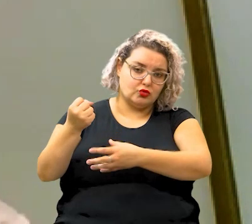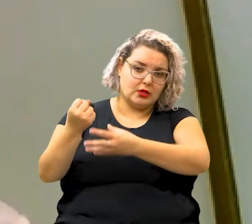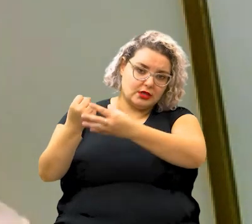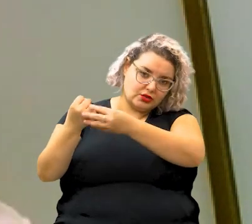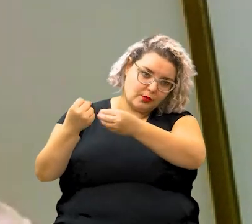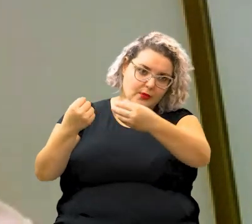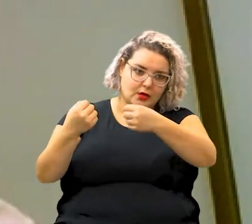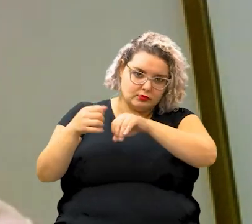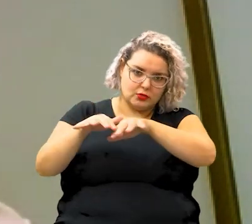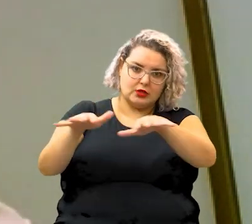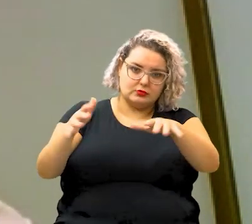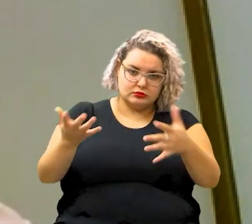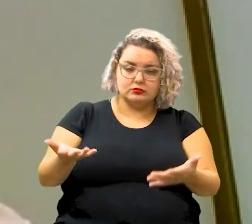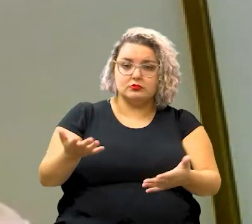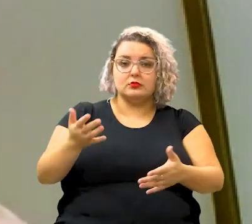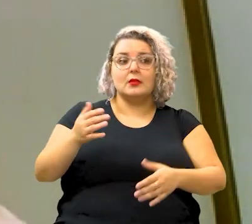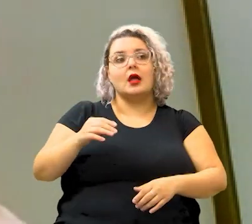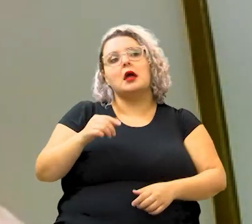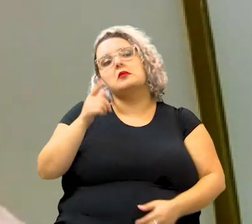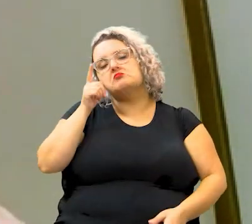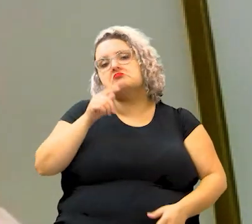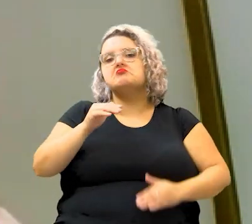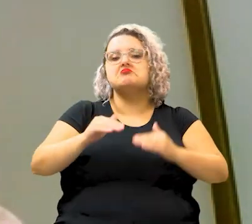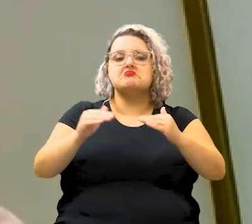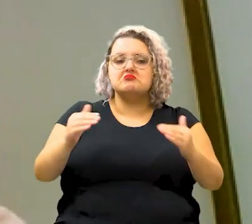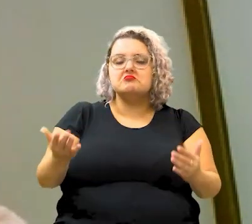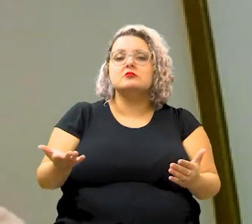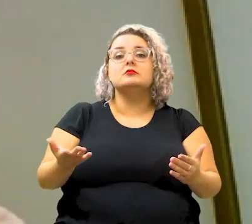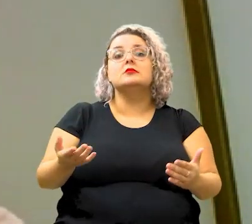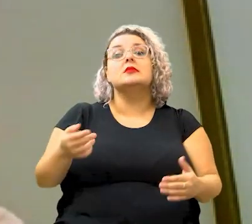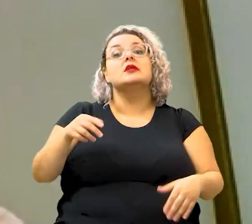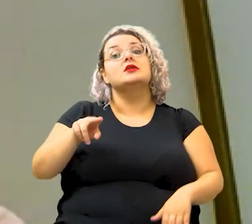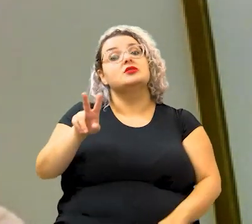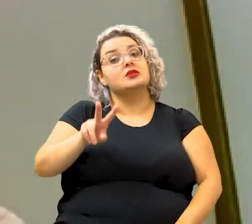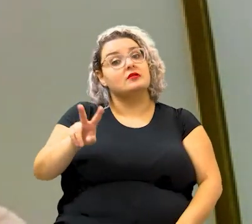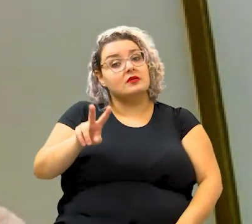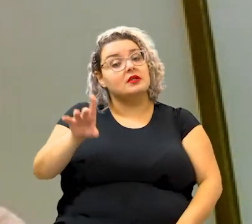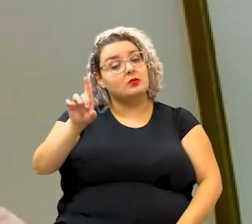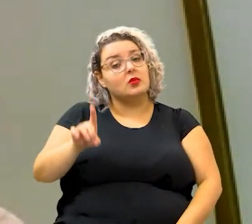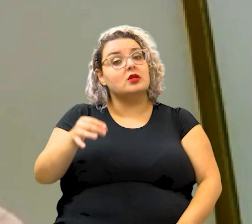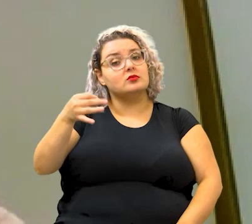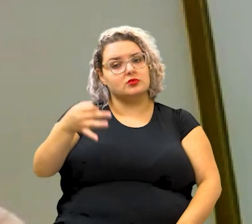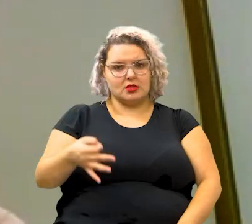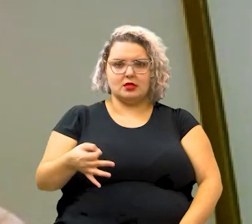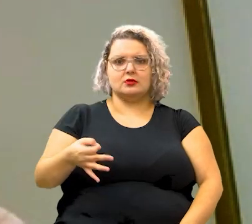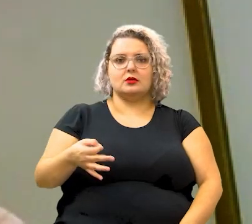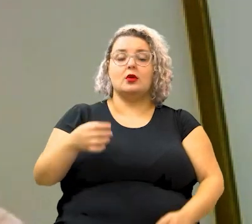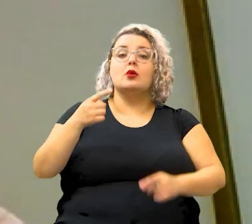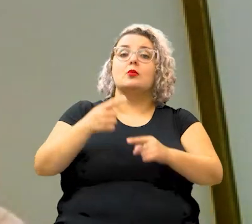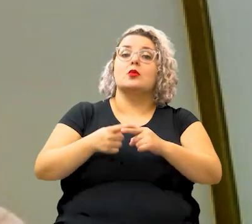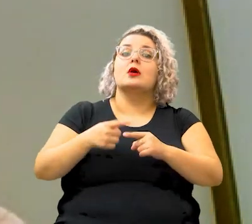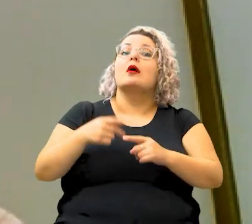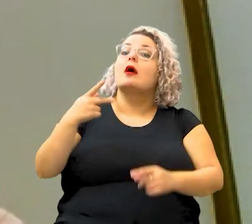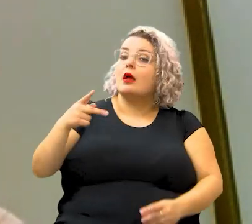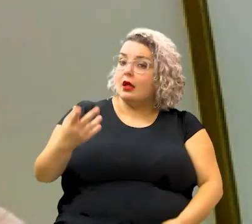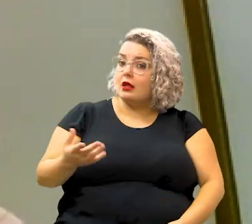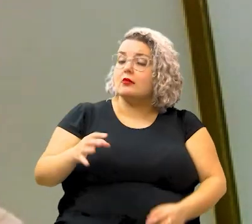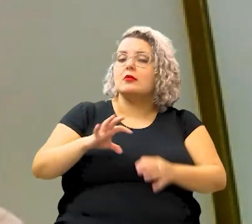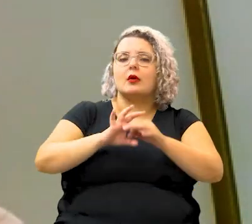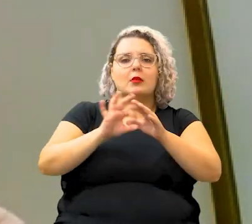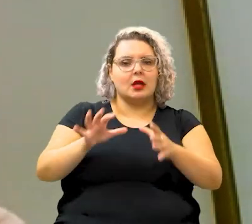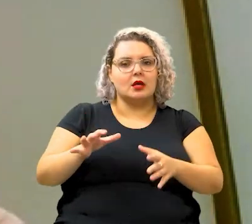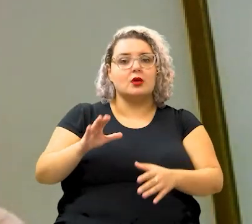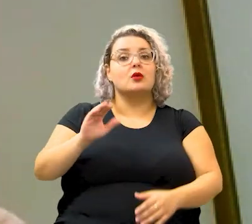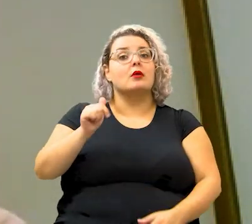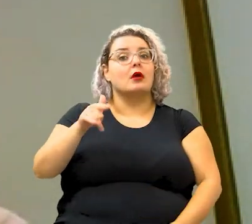os níveis de cálcio adequados, desde que a vitamina D esteja no valor adequado, porque é ela que vai permitir com que